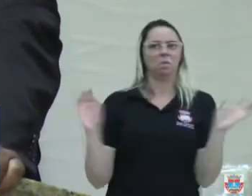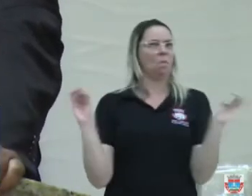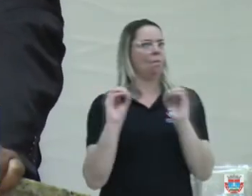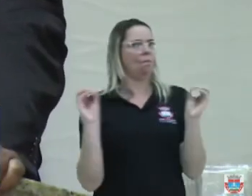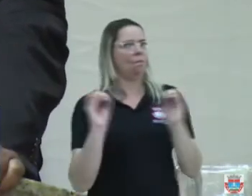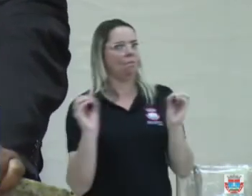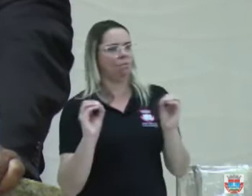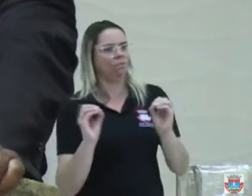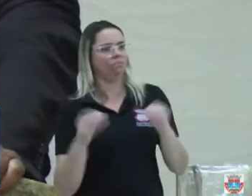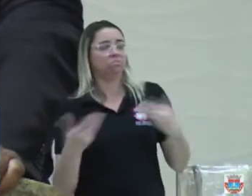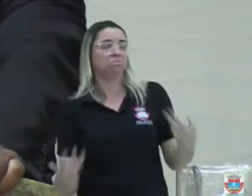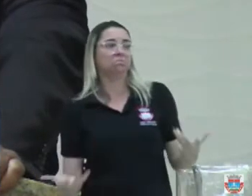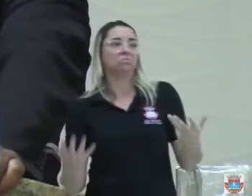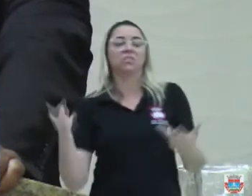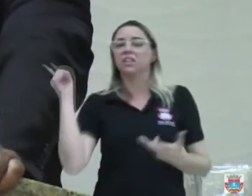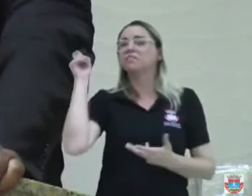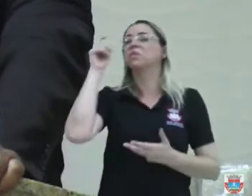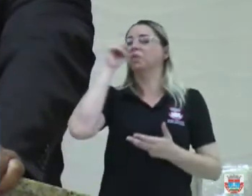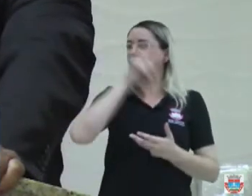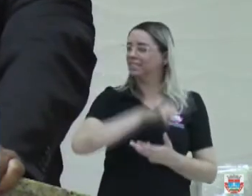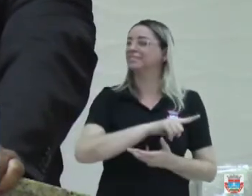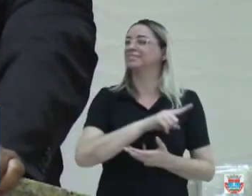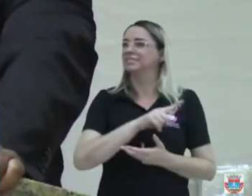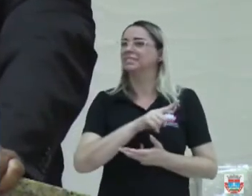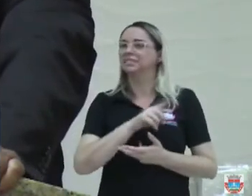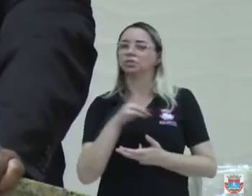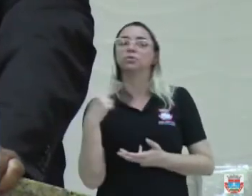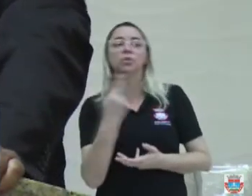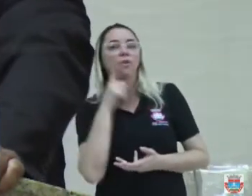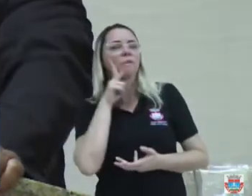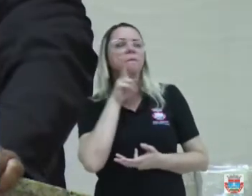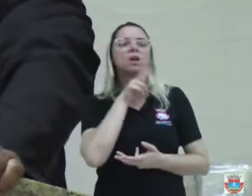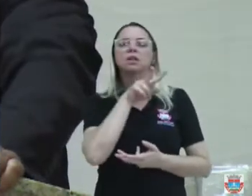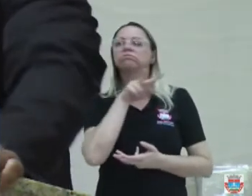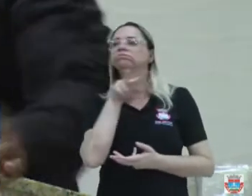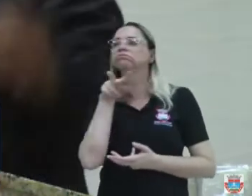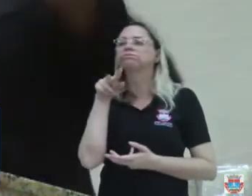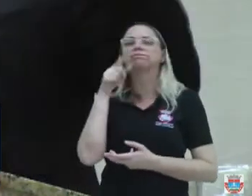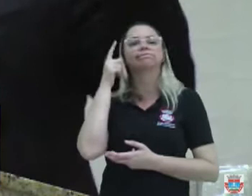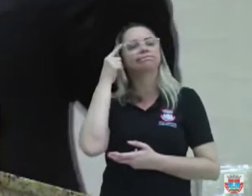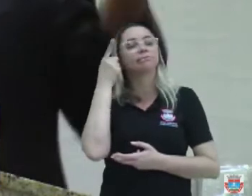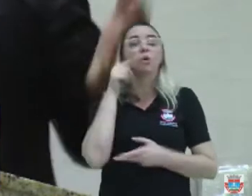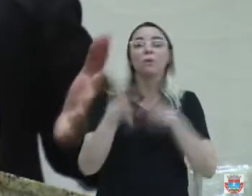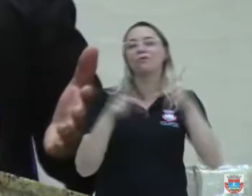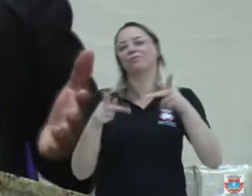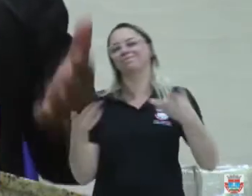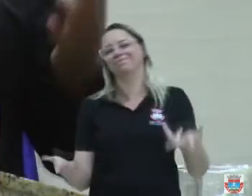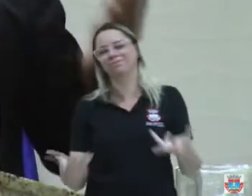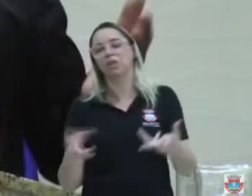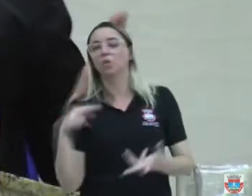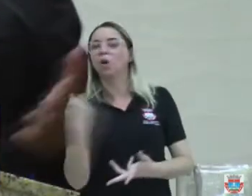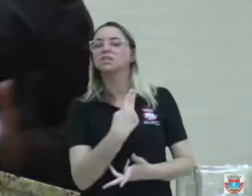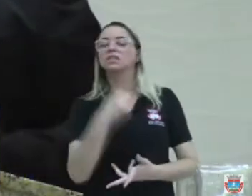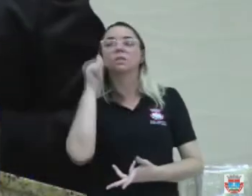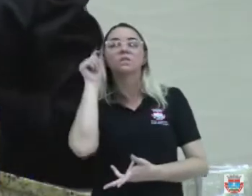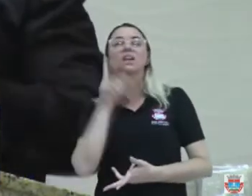E a dificuldade que a gente vê da população, ainda conseguimos, a gente